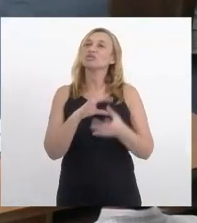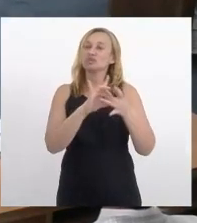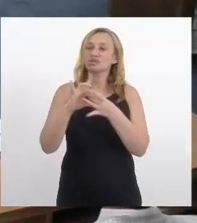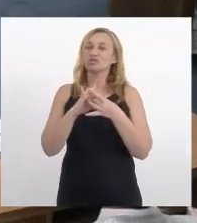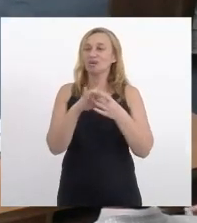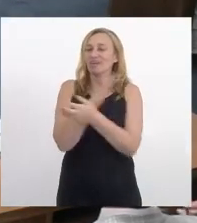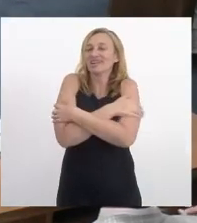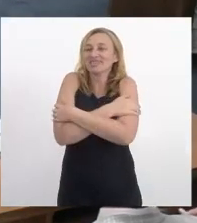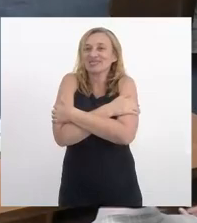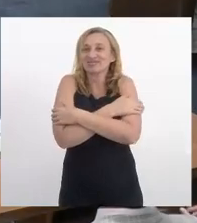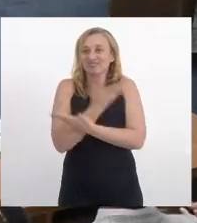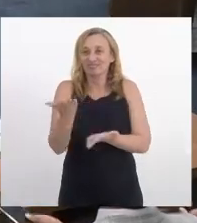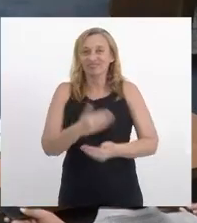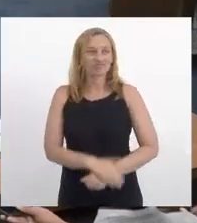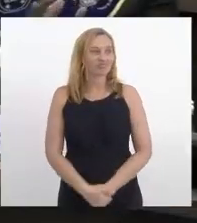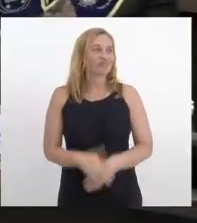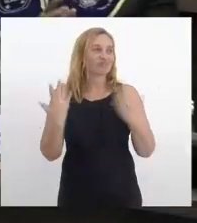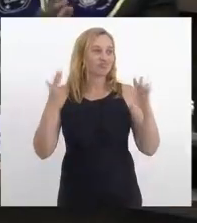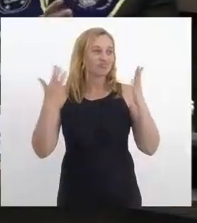abraço.